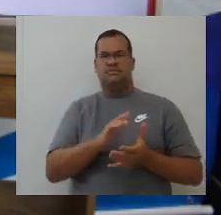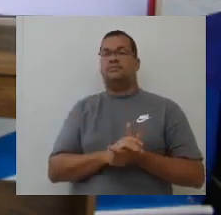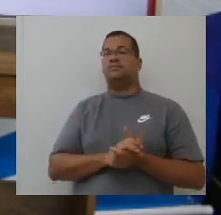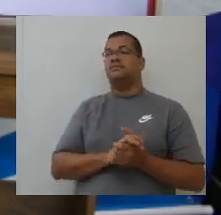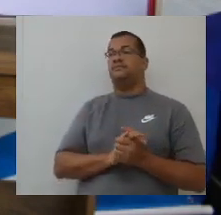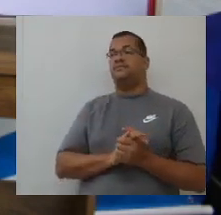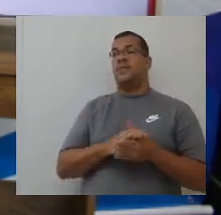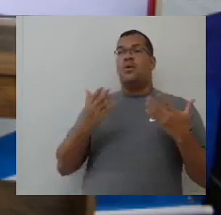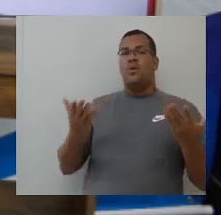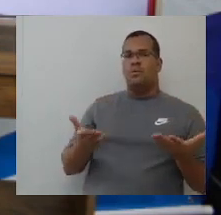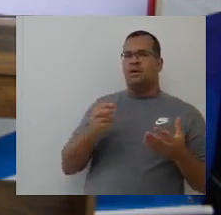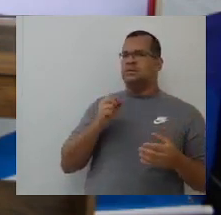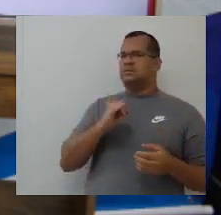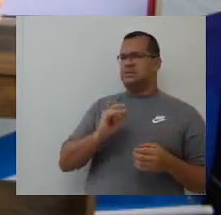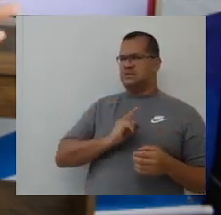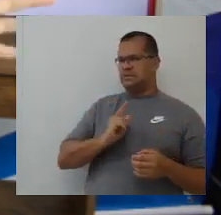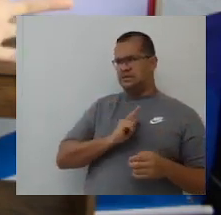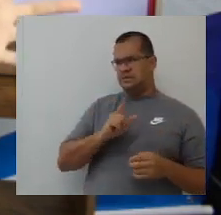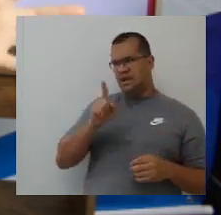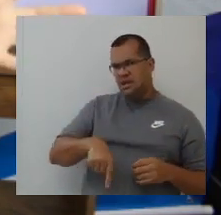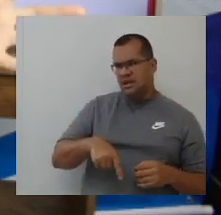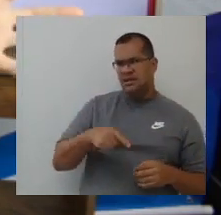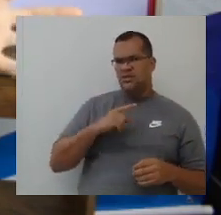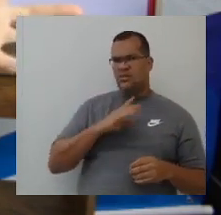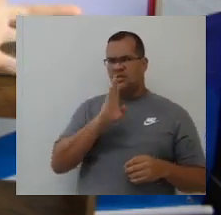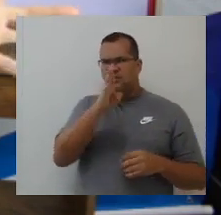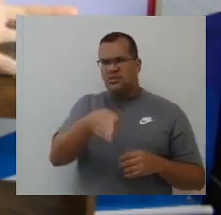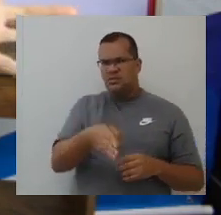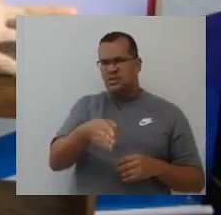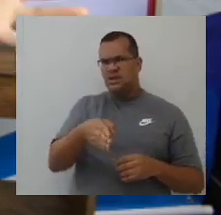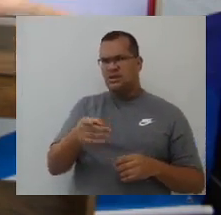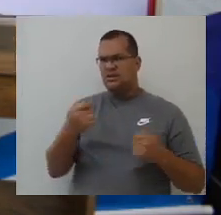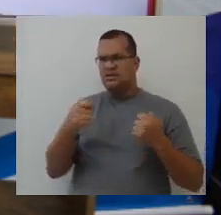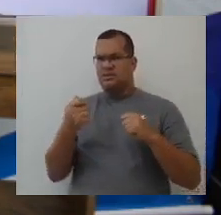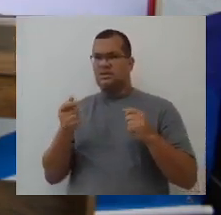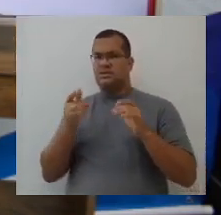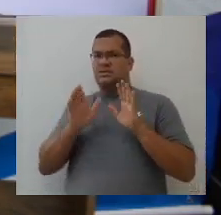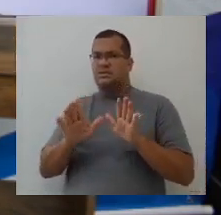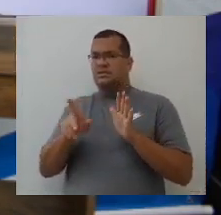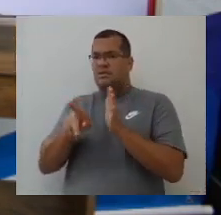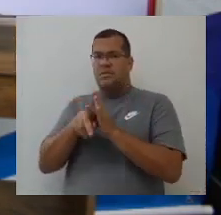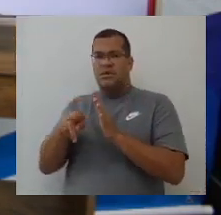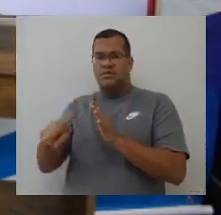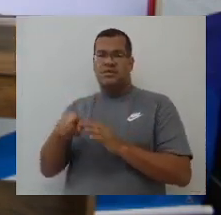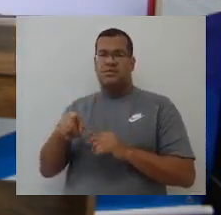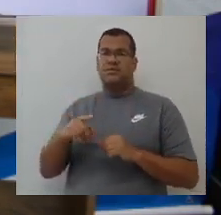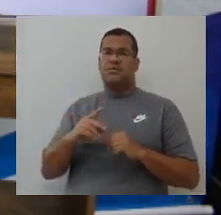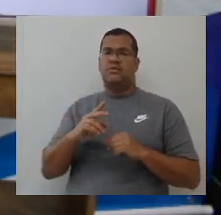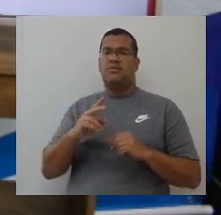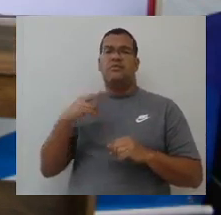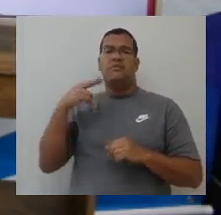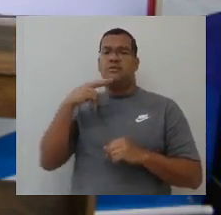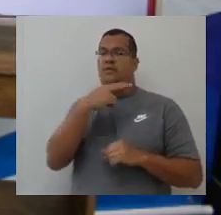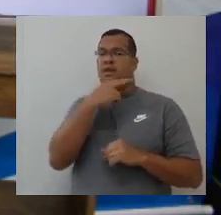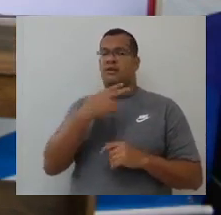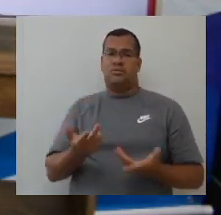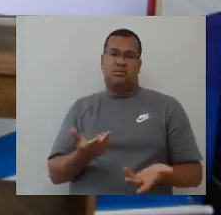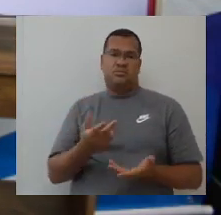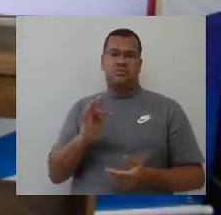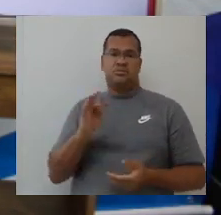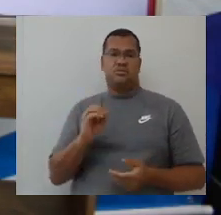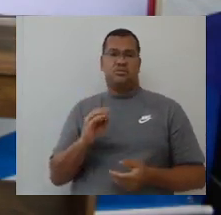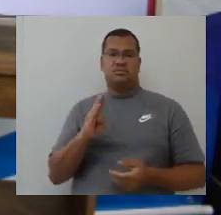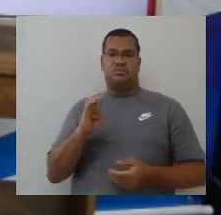que, opa, se tem verbo to be, eu não vou precisar identificar o verbo auxiliar da oração anterior. Eu vou ter que utilizar o próprio verbo to be. Mas por que isso acontece,